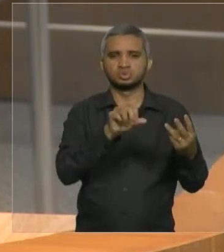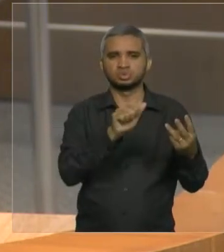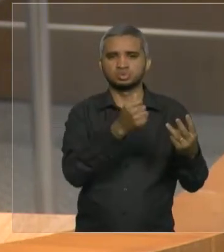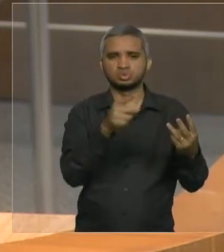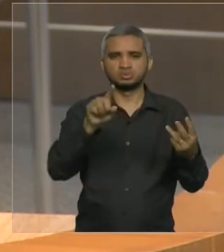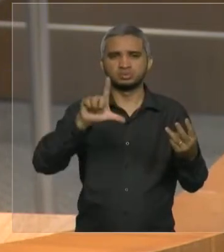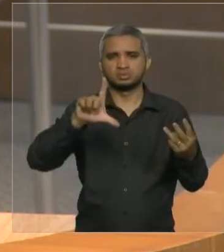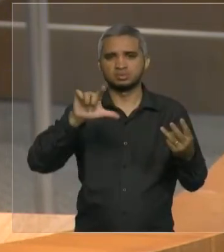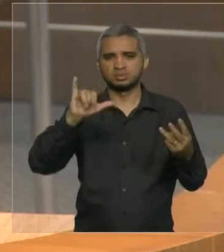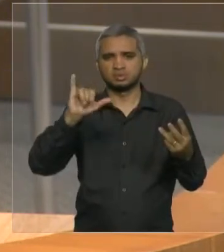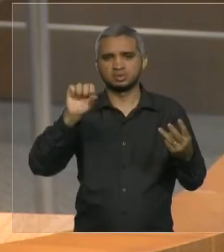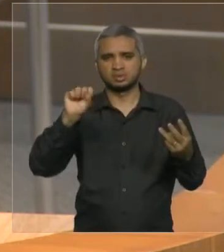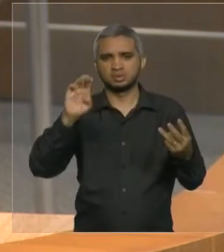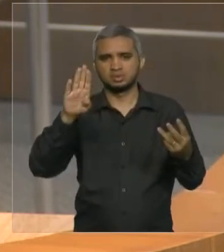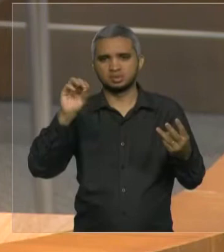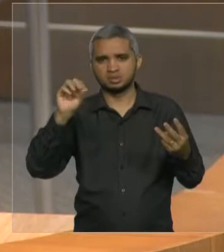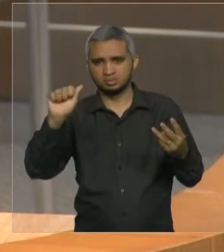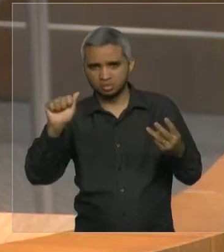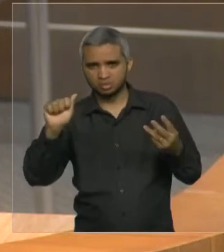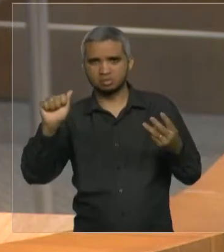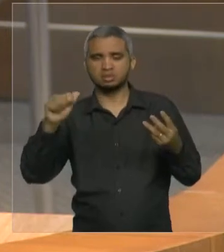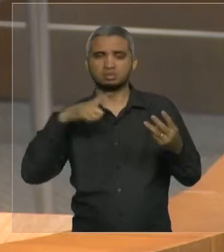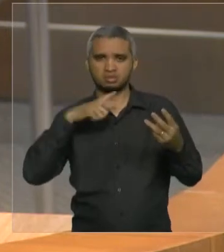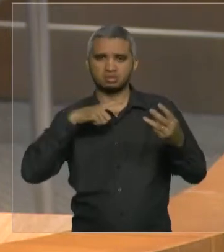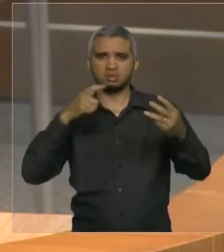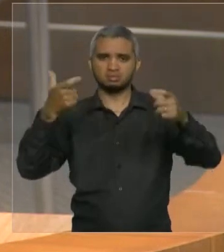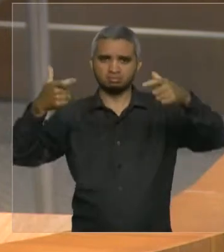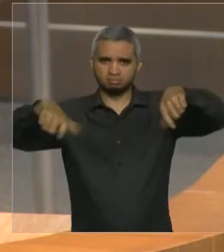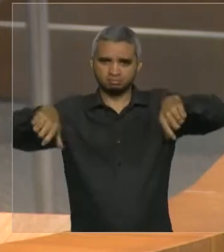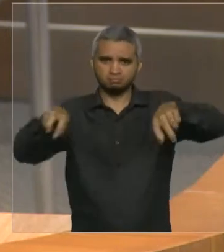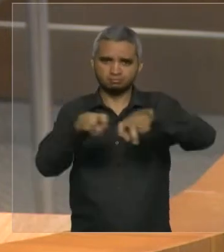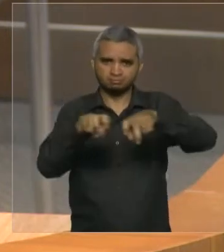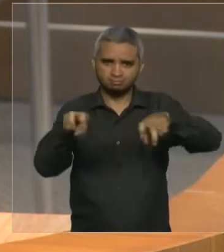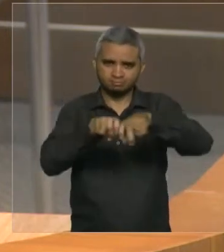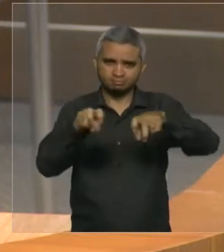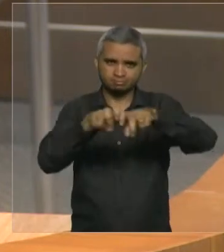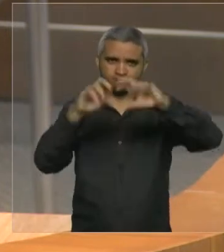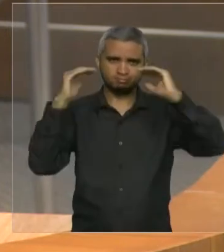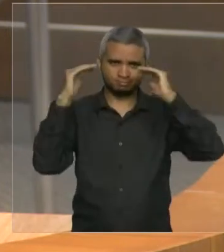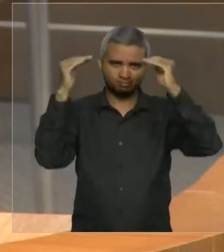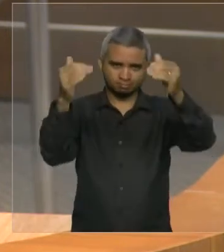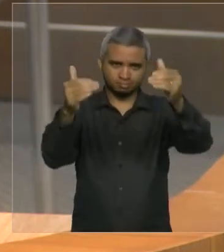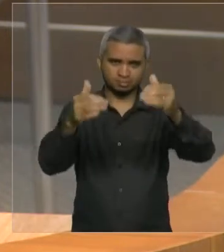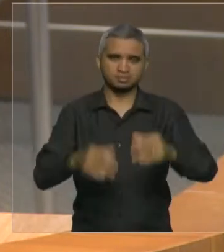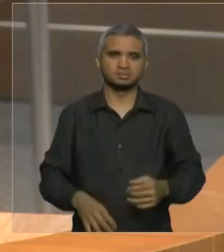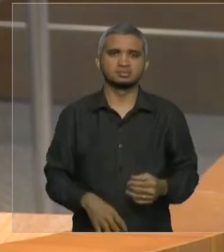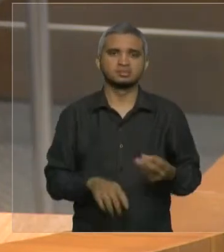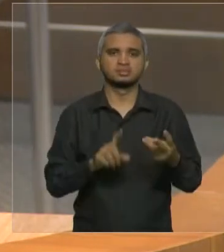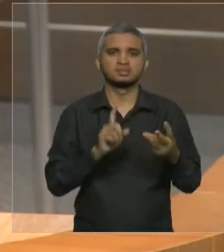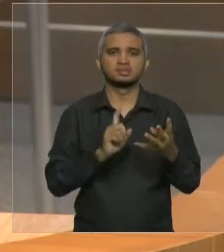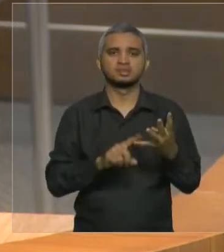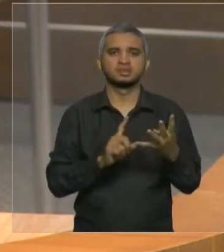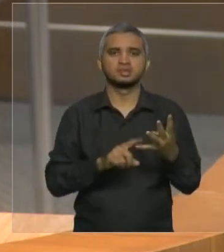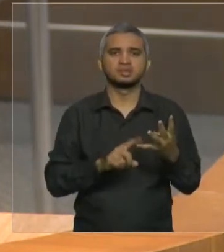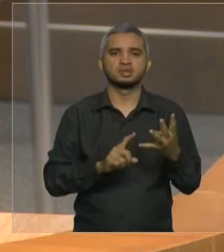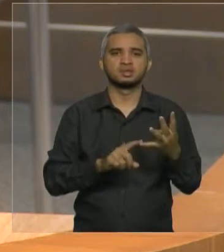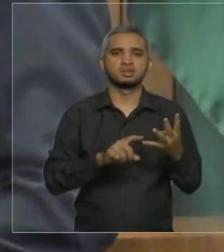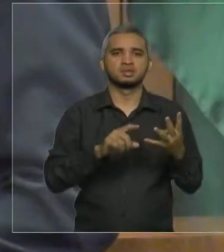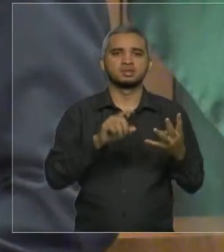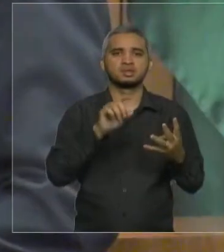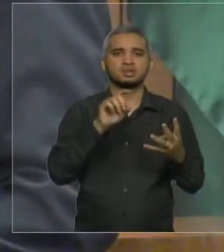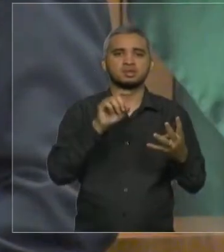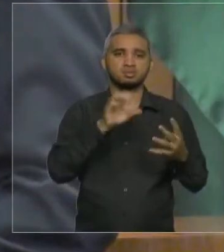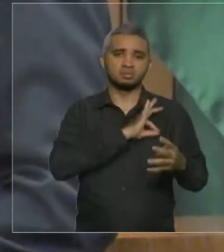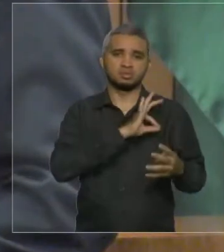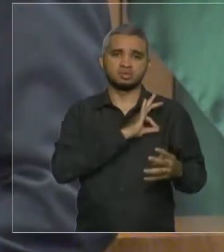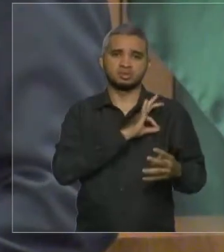Mais Esportes, isso em setembro. Foi entregue a inauguração do, Batalhão da Polícia Militar Tiradentes, a